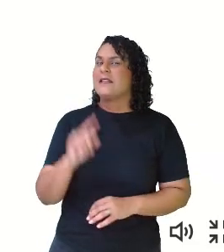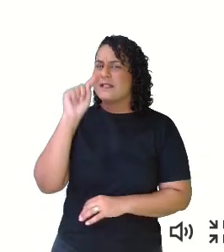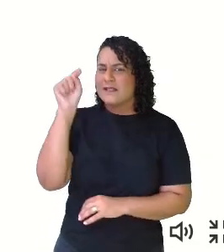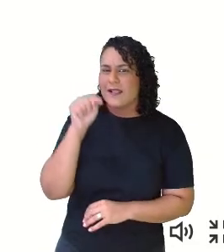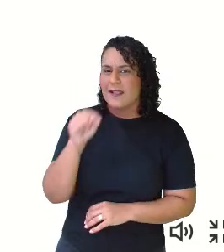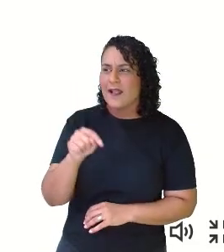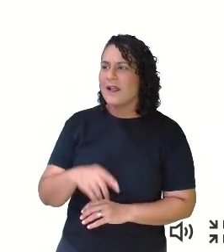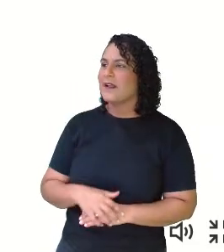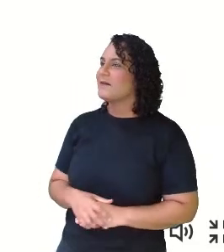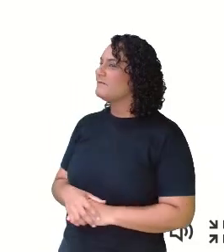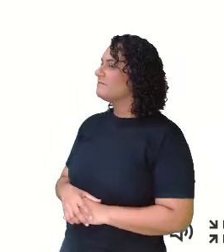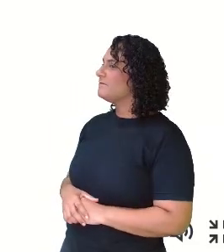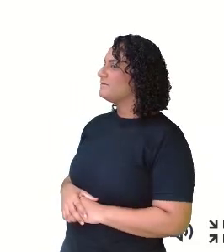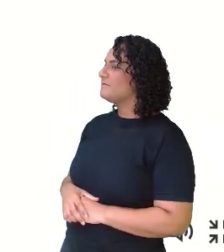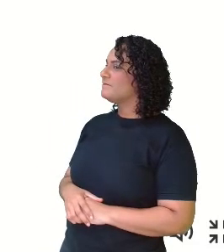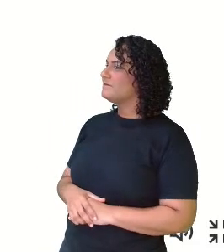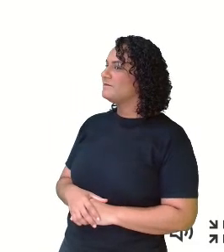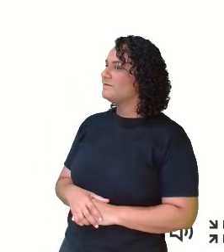segredo?